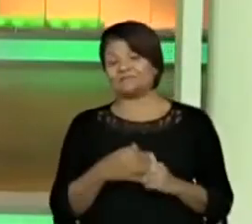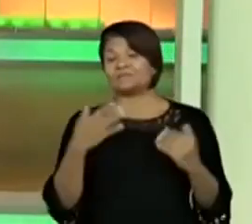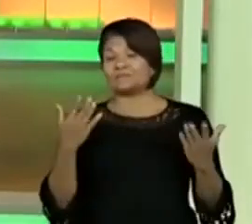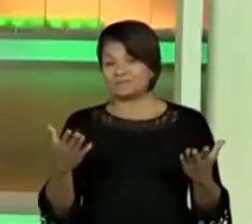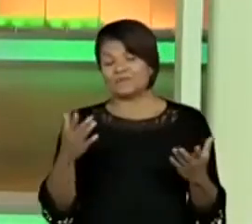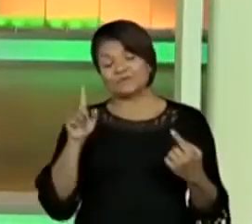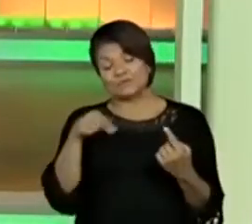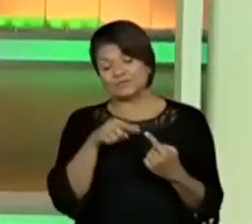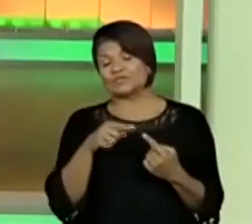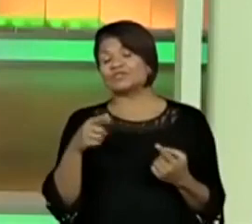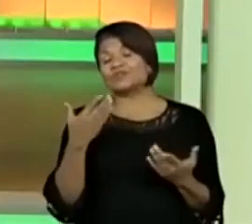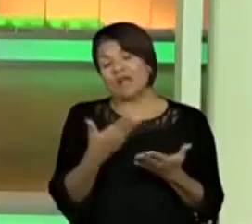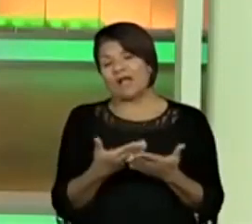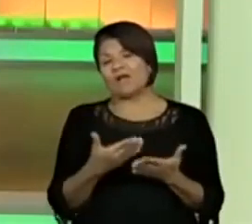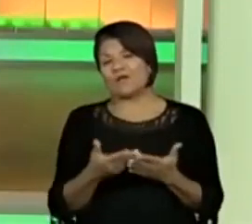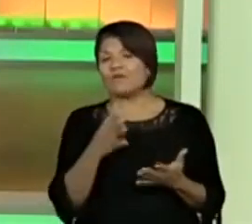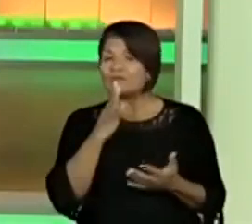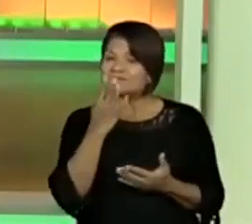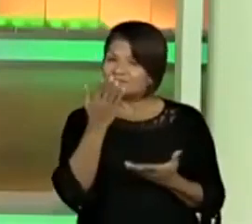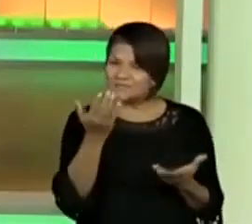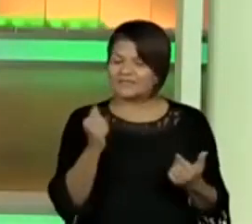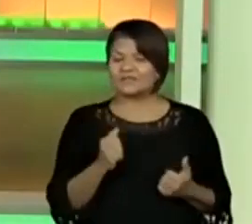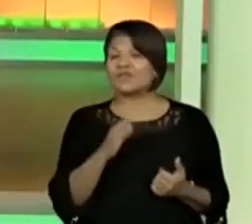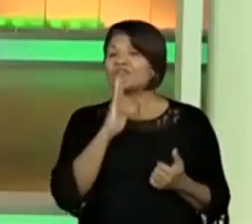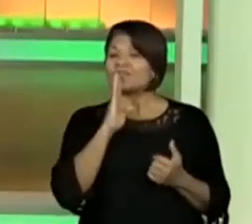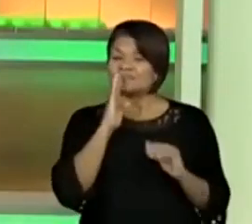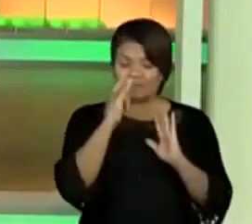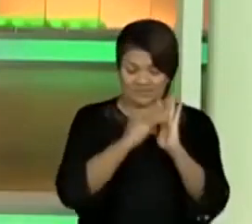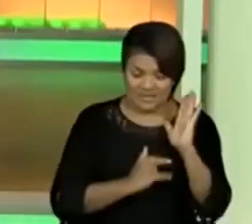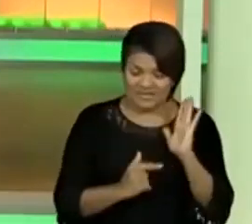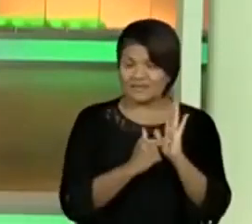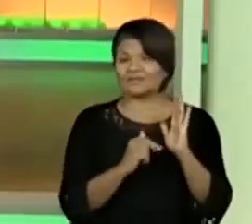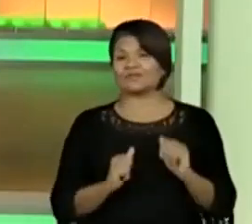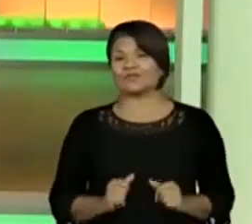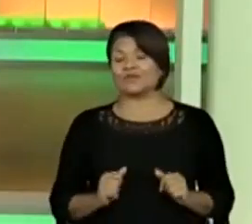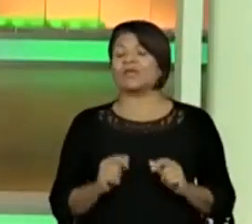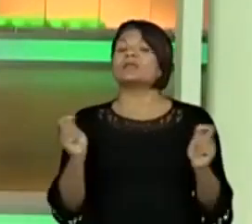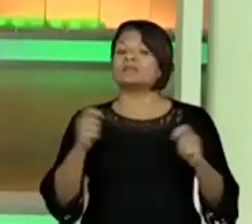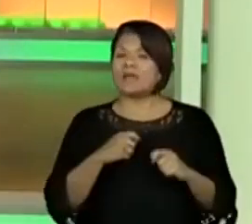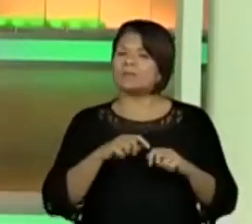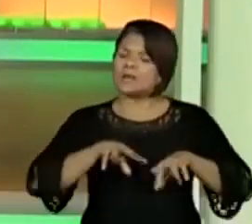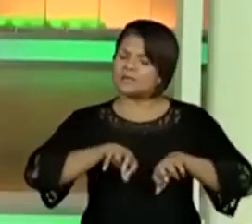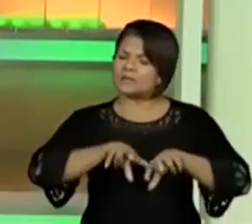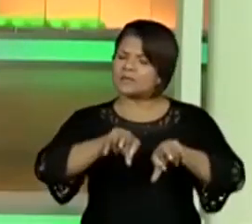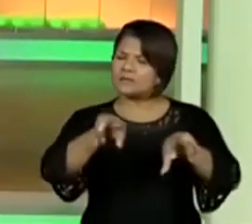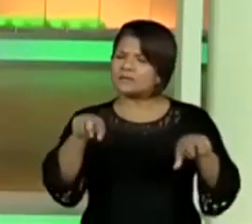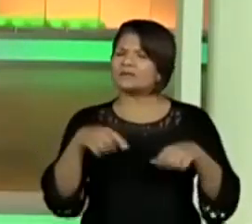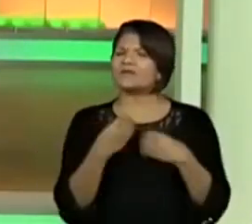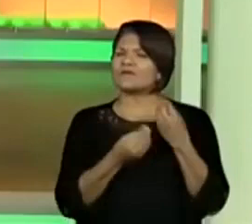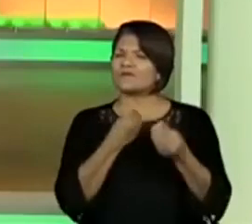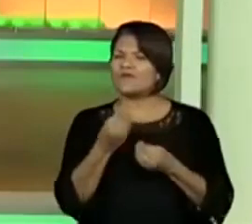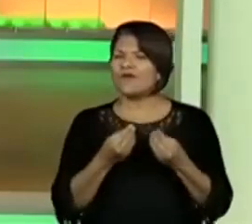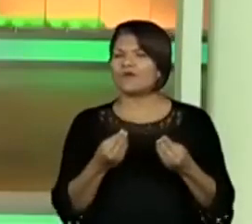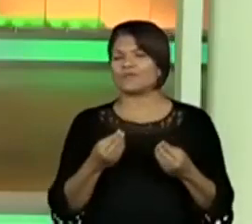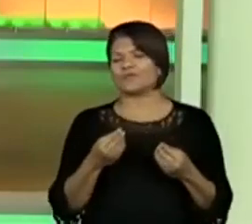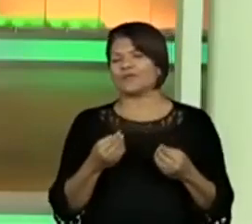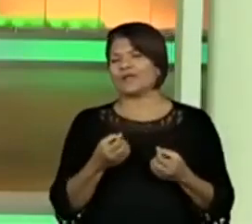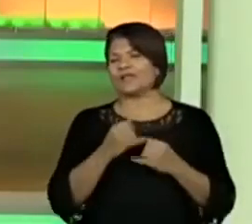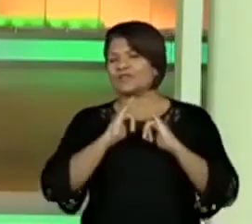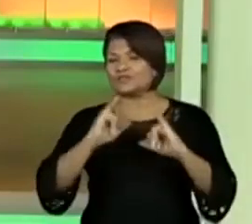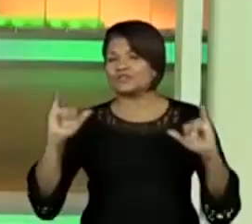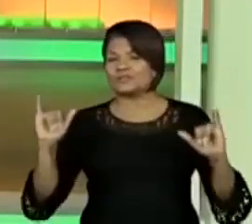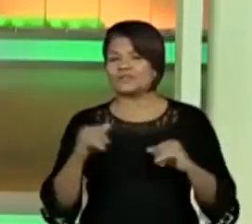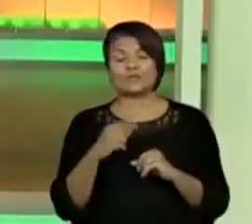aula, conhecer um pouquinho esse gênero desse texto, poder explorar essa notícia e a gente perceber que não é uma leitura por